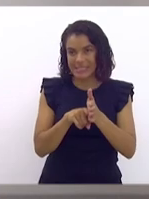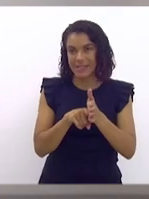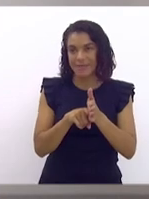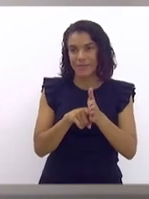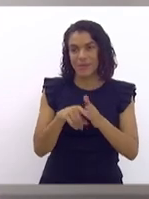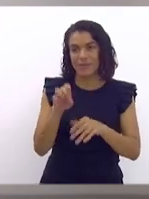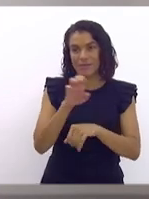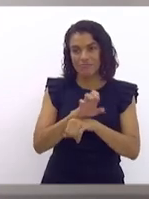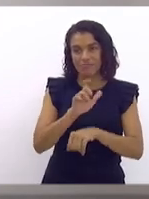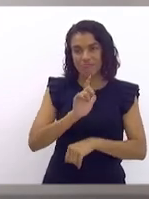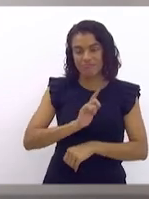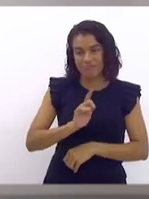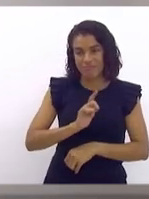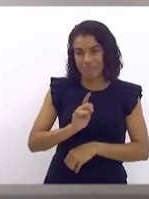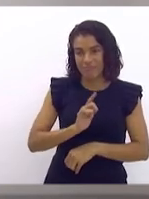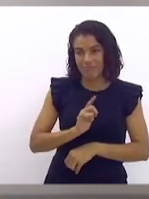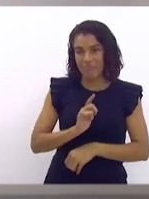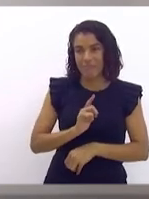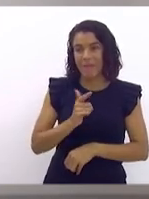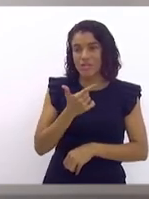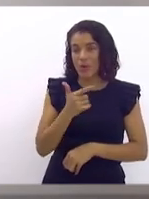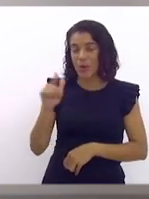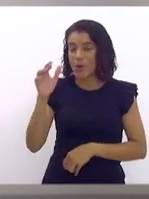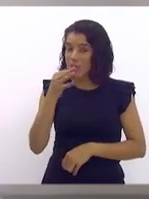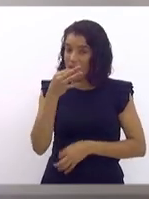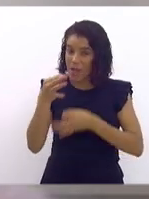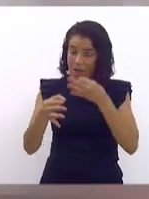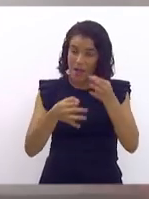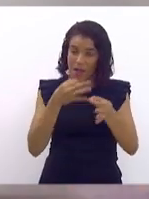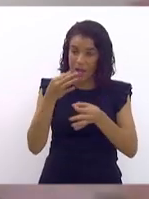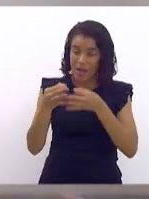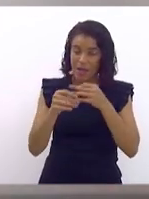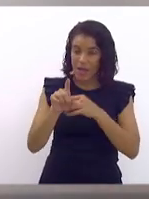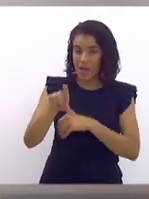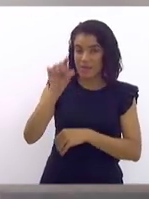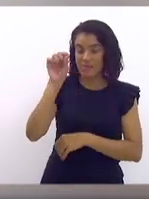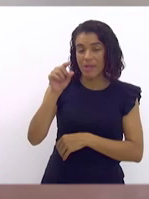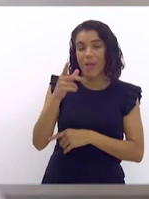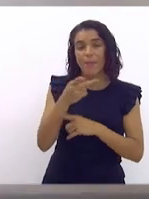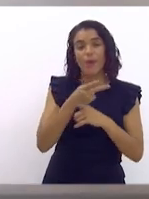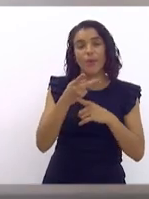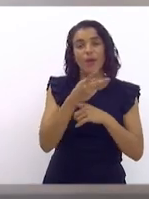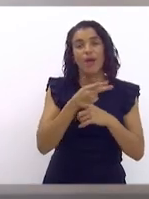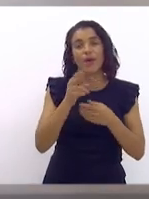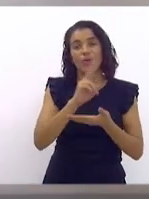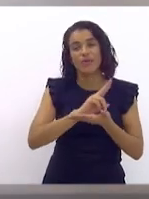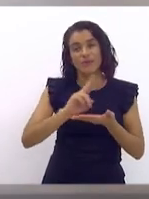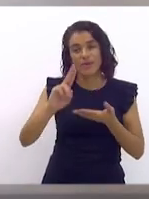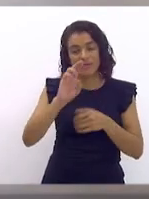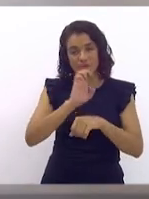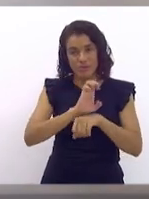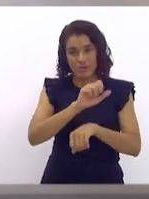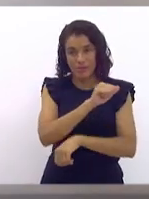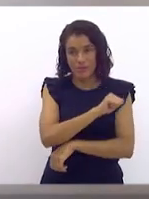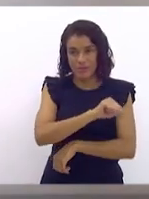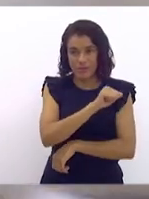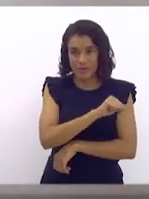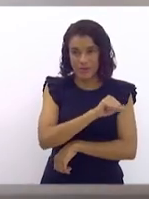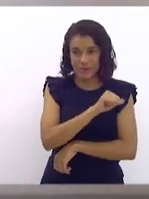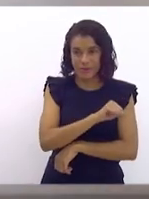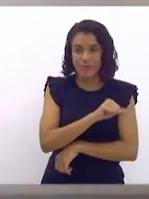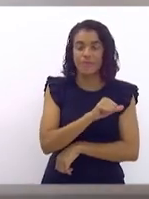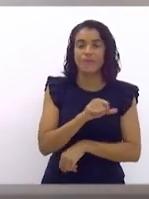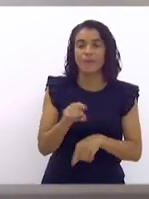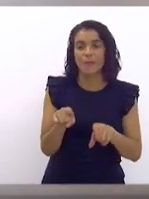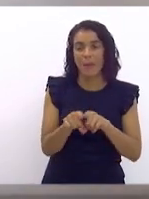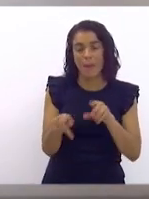Estado tem, mas uma outra opção seria também recorrer às universidades aí do Estado do Rio de Janeiro e à